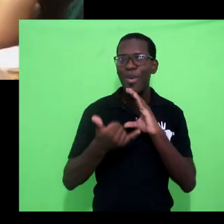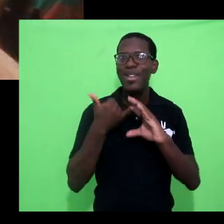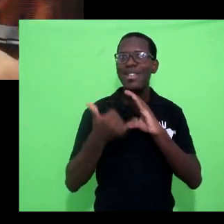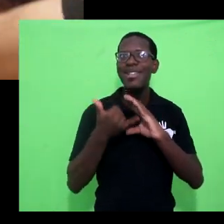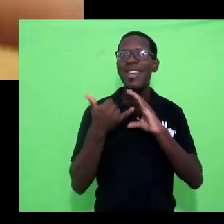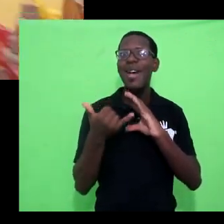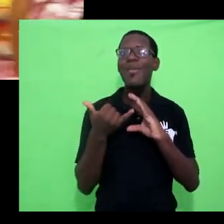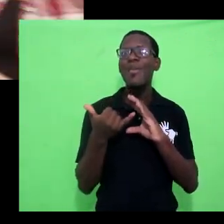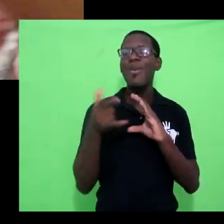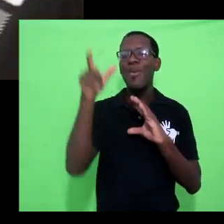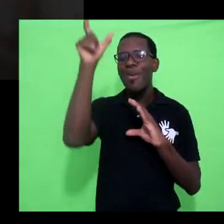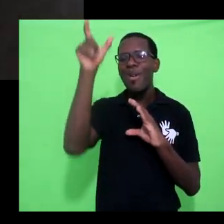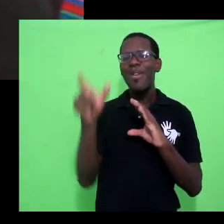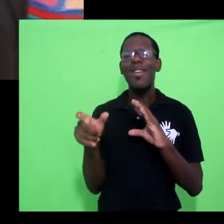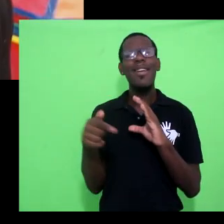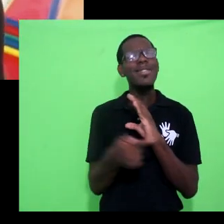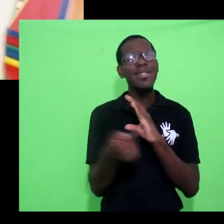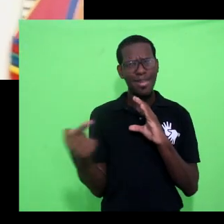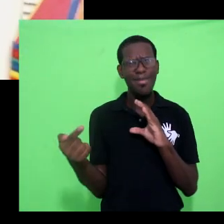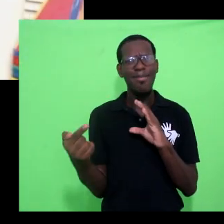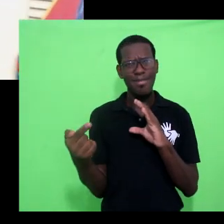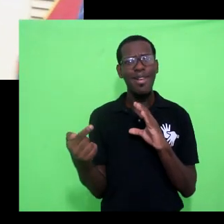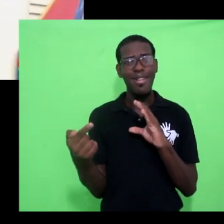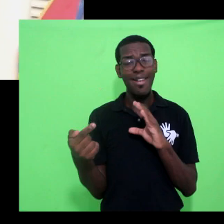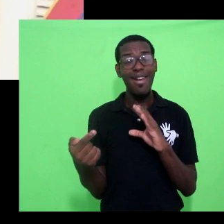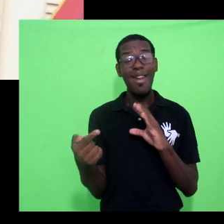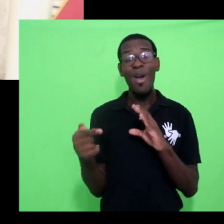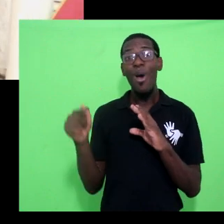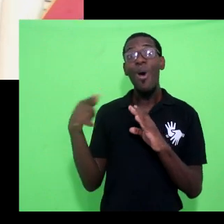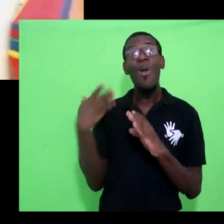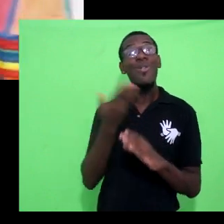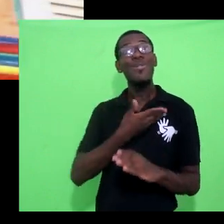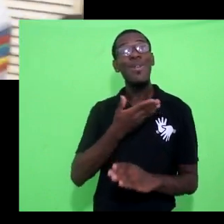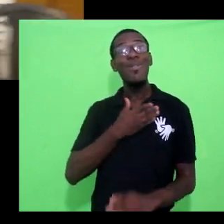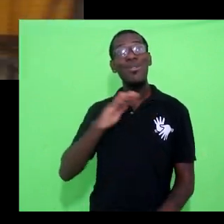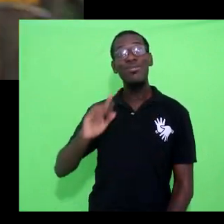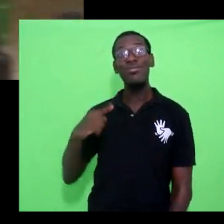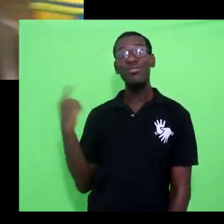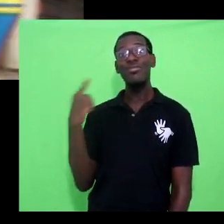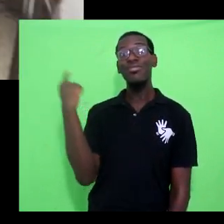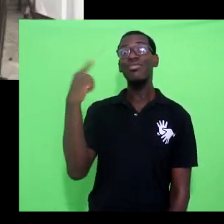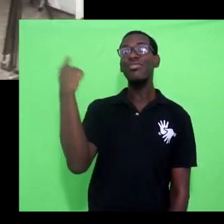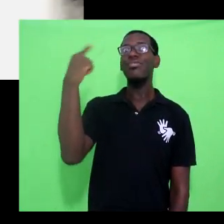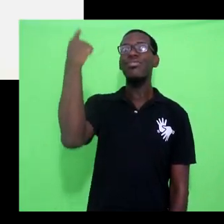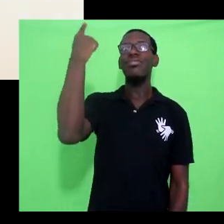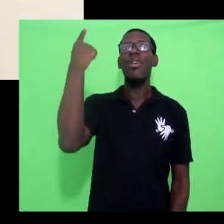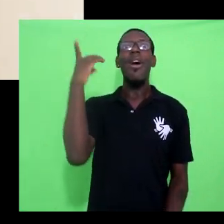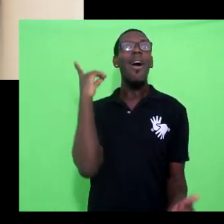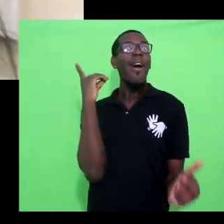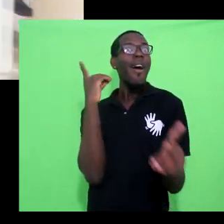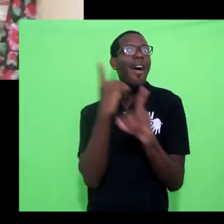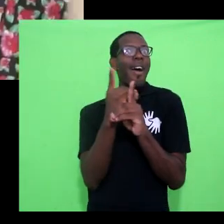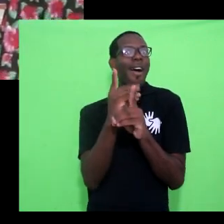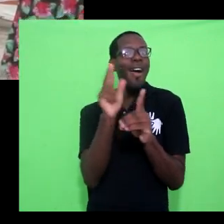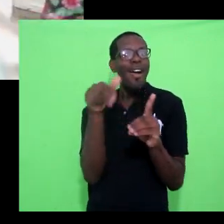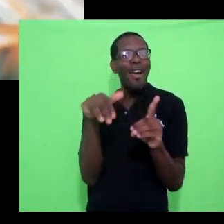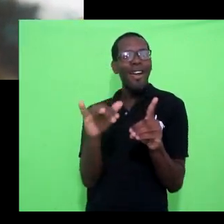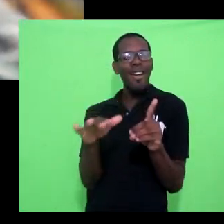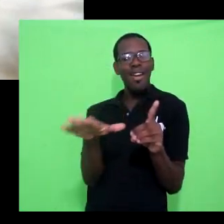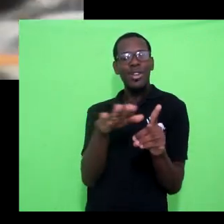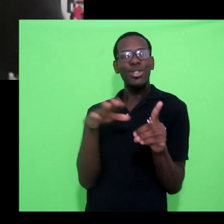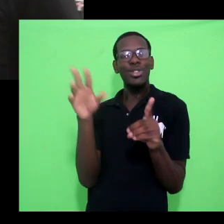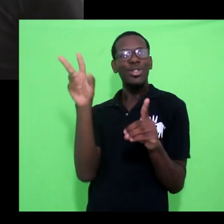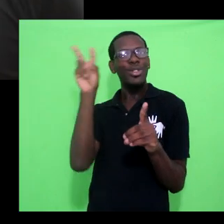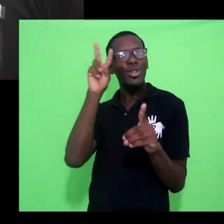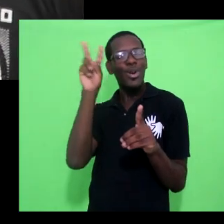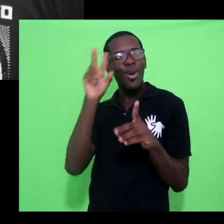descobre essa semana mesmo, o nosso amigo gigante que está aí, andou descobrindo algumas coisas de Iguaçu Velho da Estrada do Comércio,